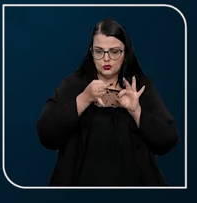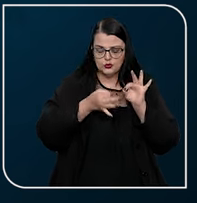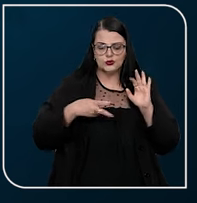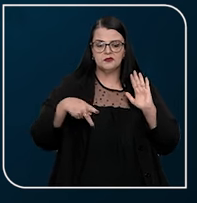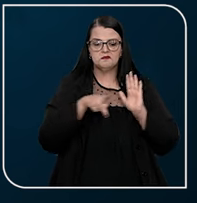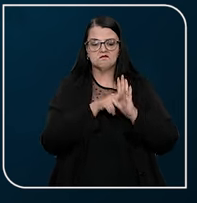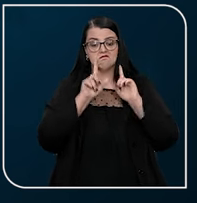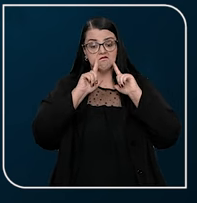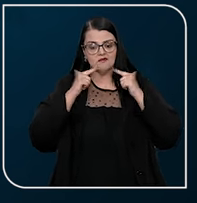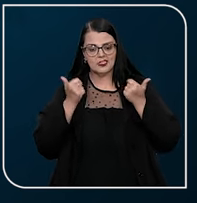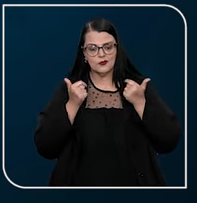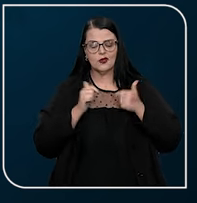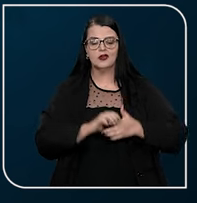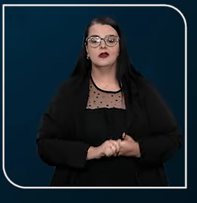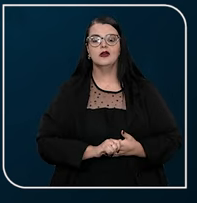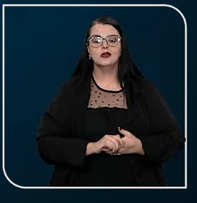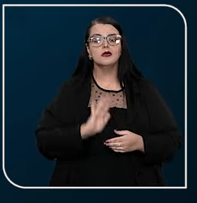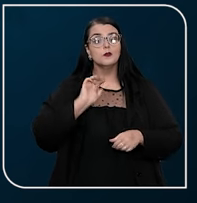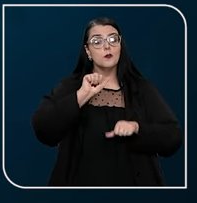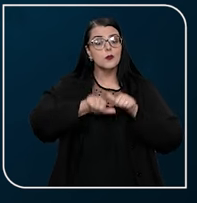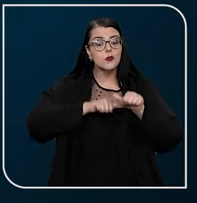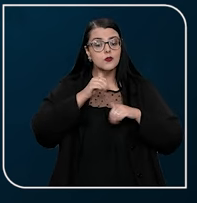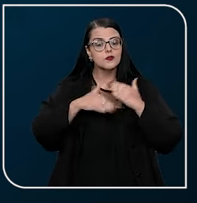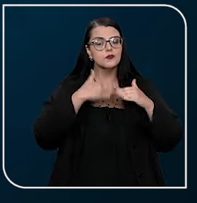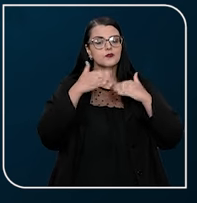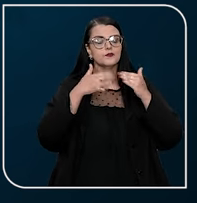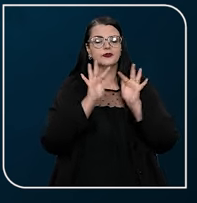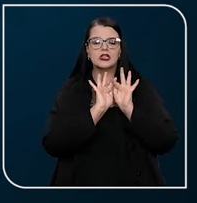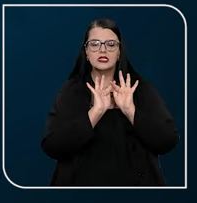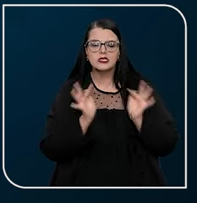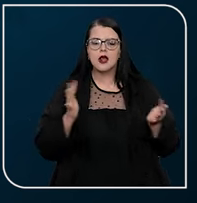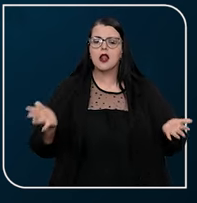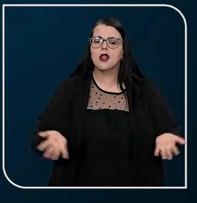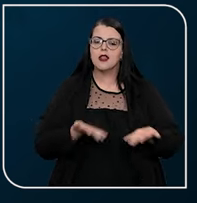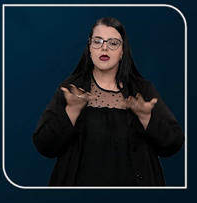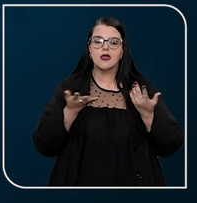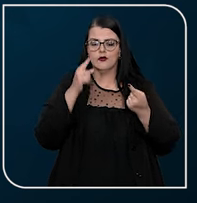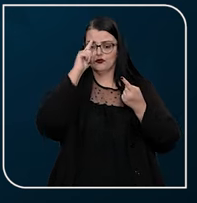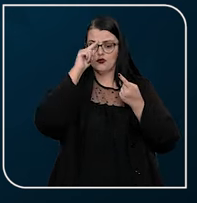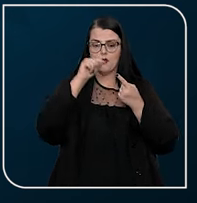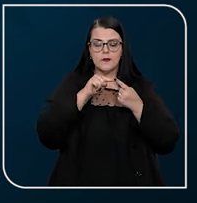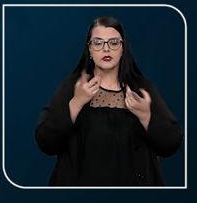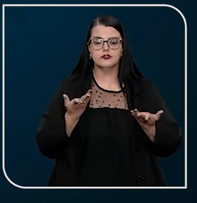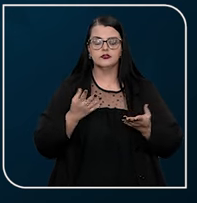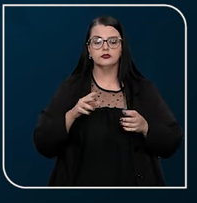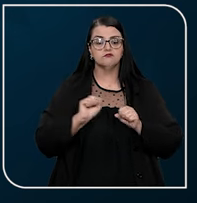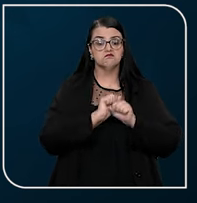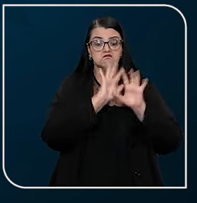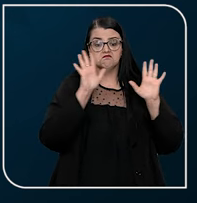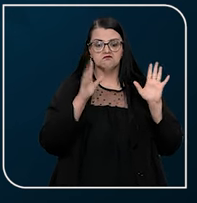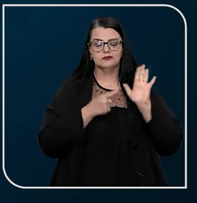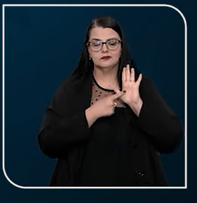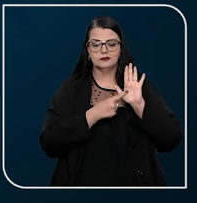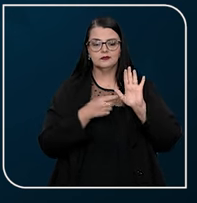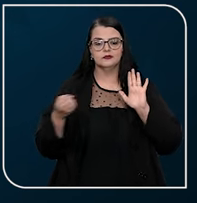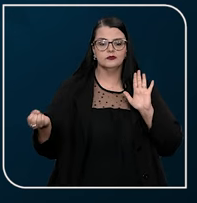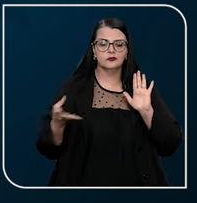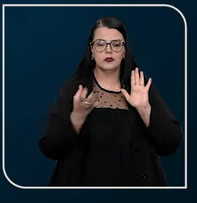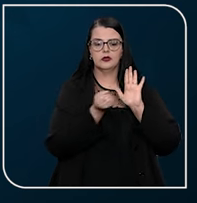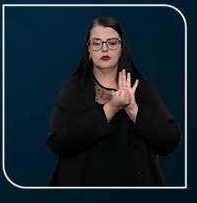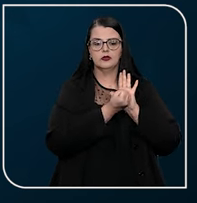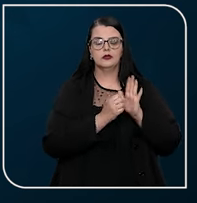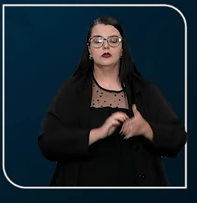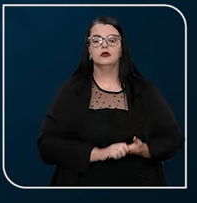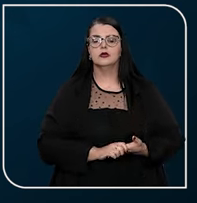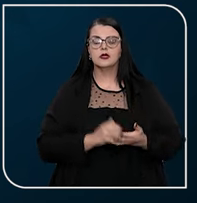famoso jurdicas mas isso está mudando mais simples leve objetivo e de cara nova o